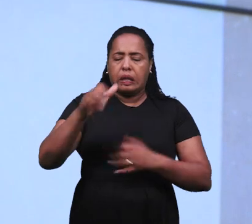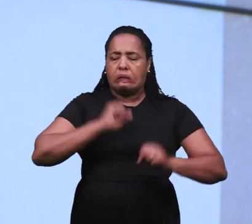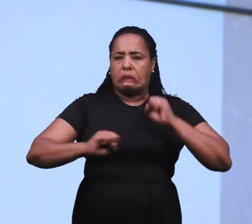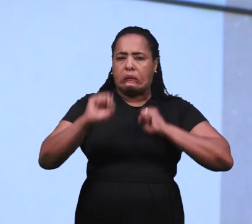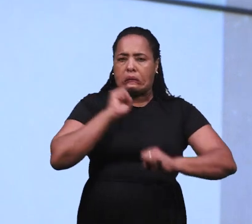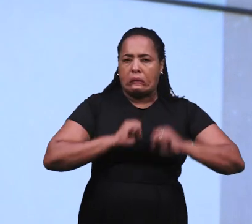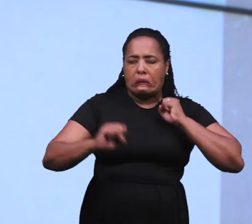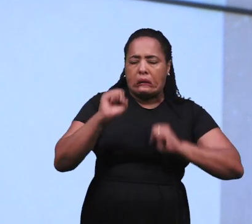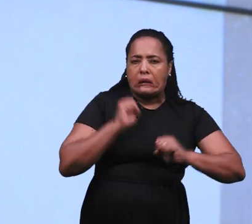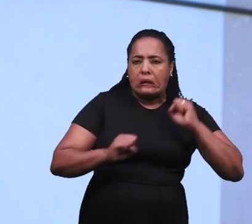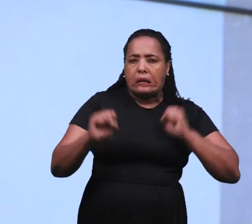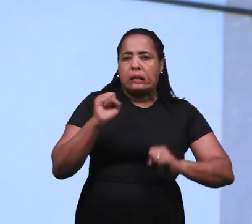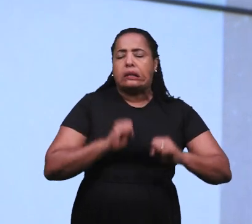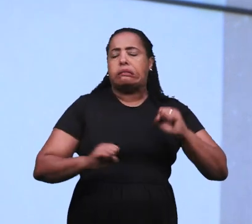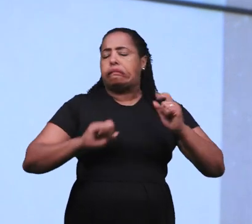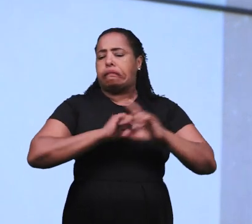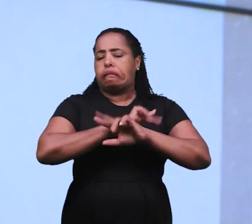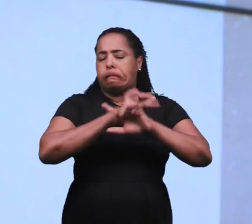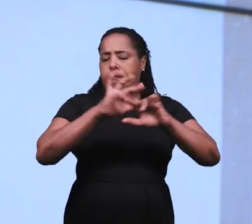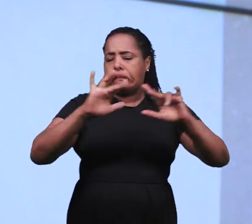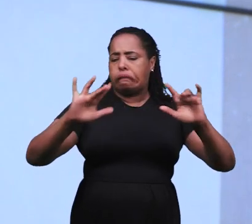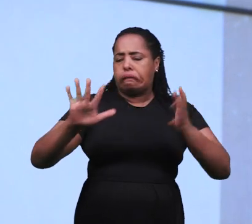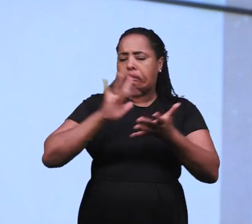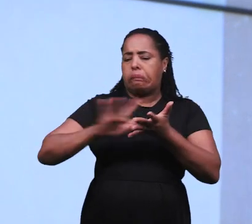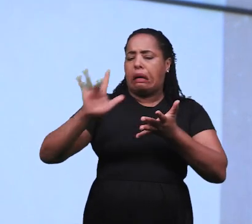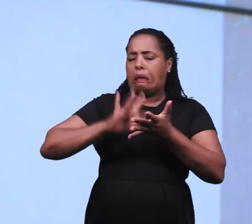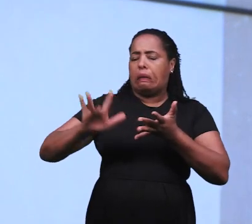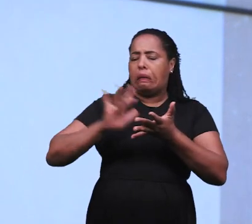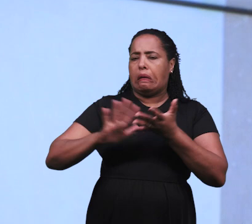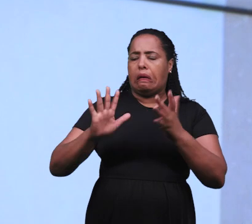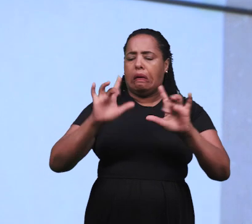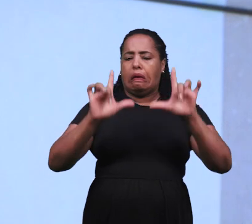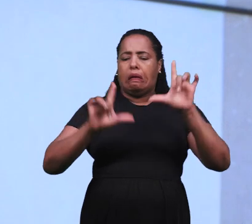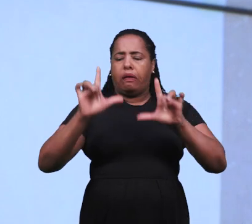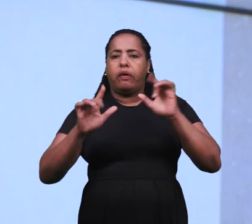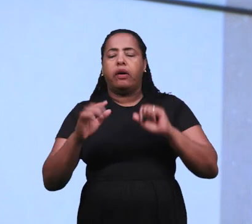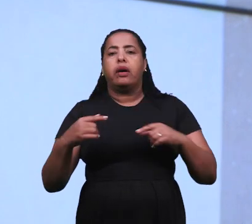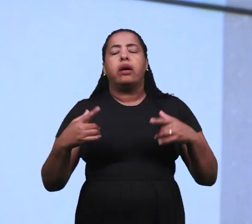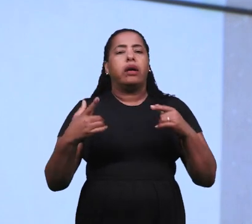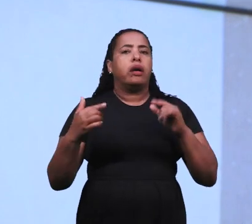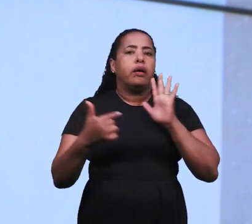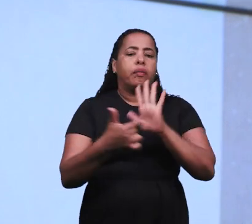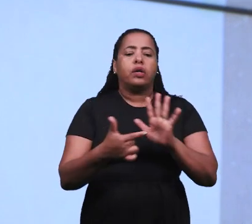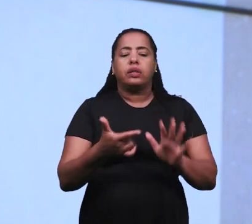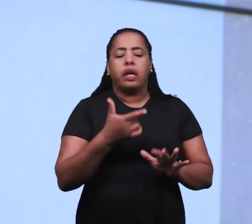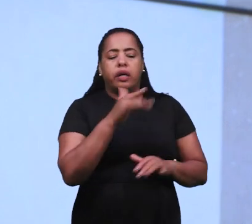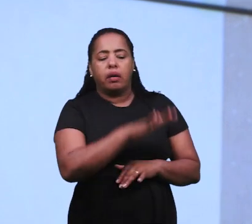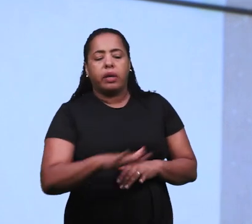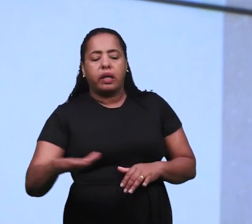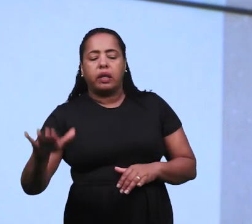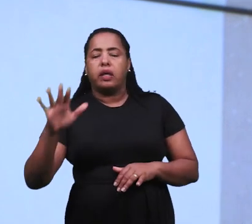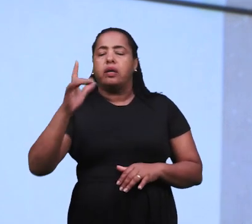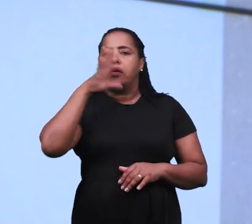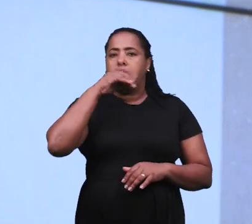agitado, de multitelas e de muitas informações, é você mostrar para o menino, para a